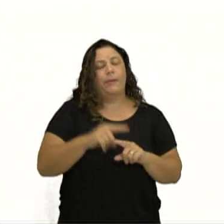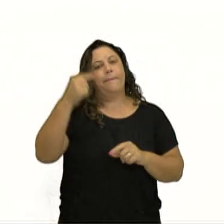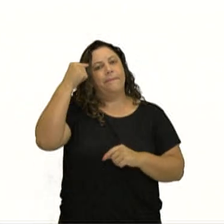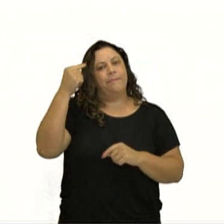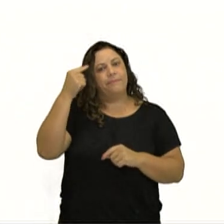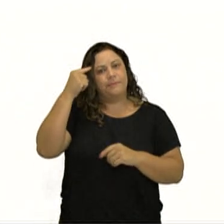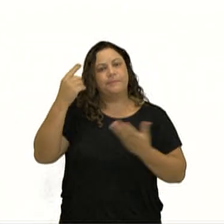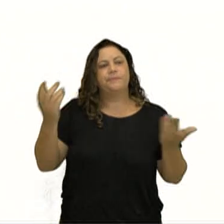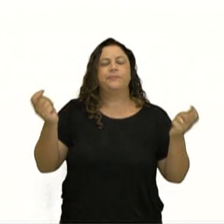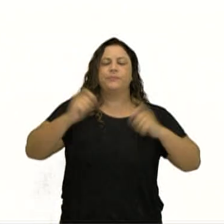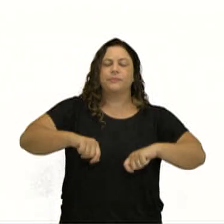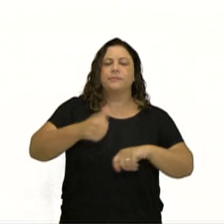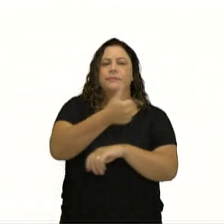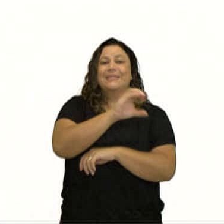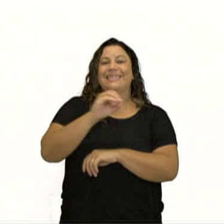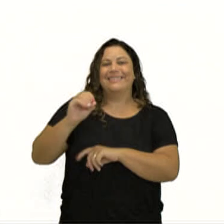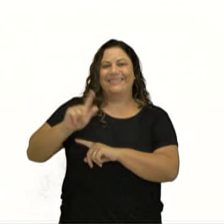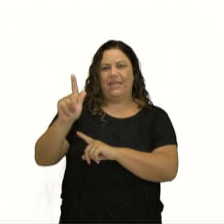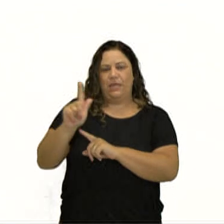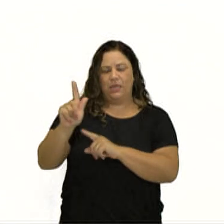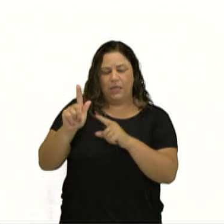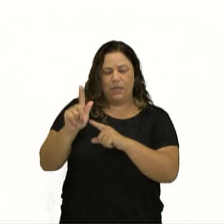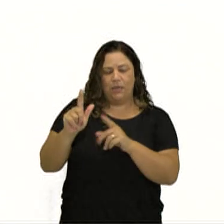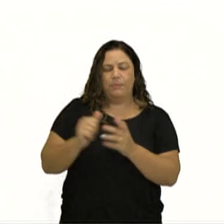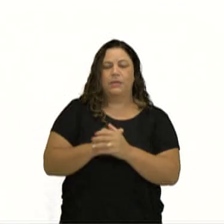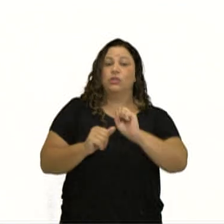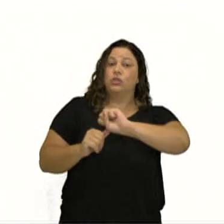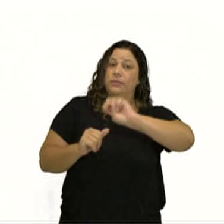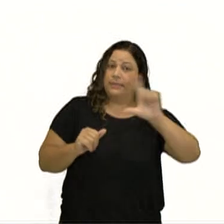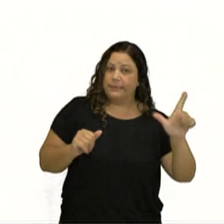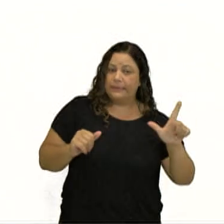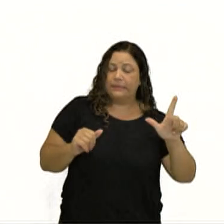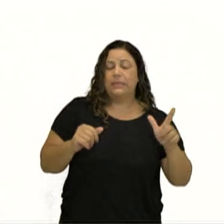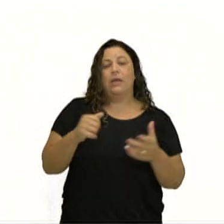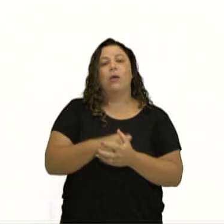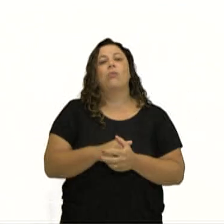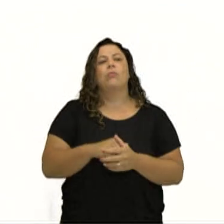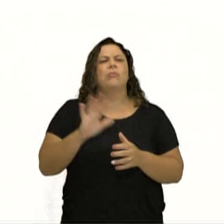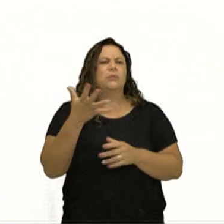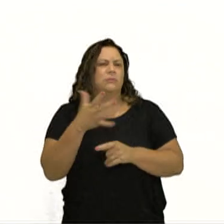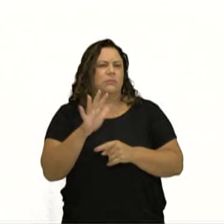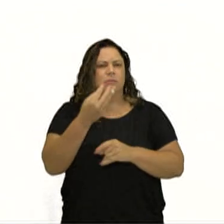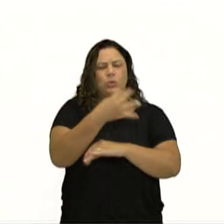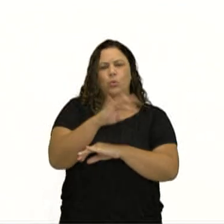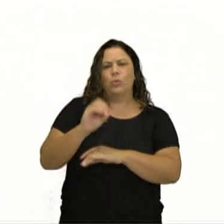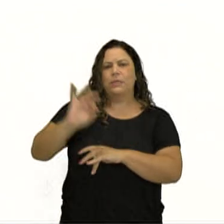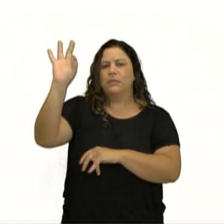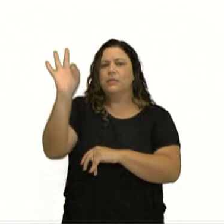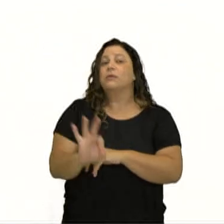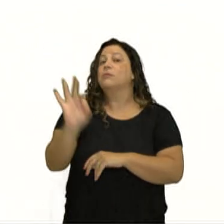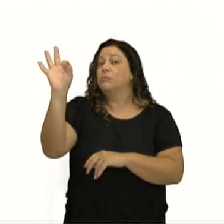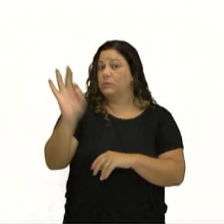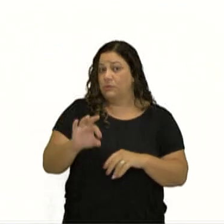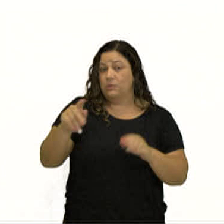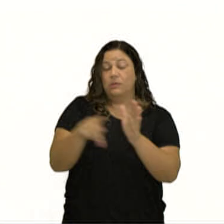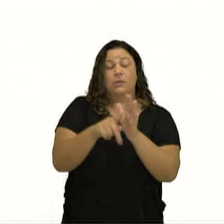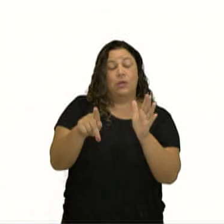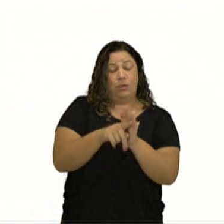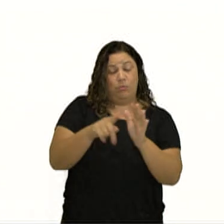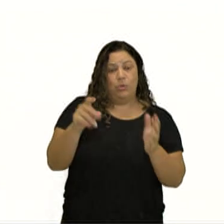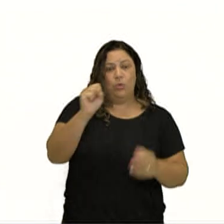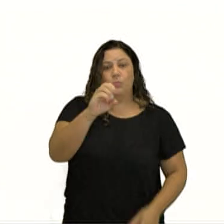para cada 100 gramas de sal refinado, cerca de 40% é de